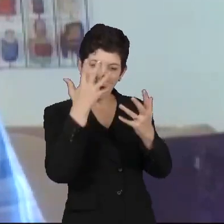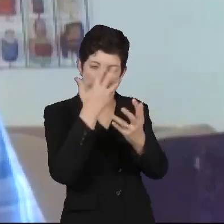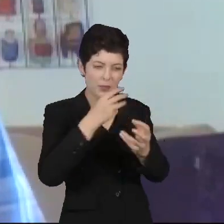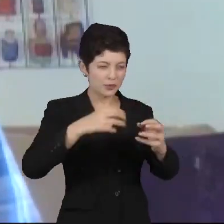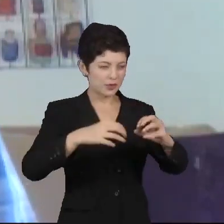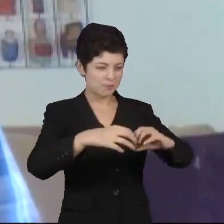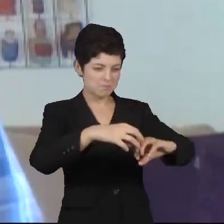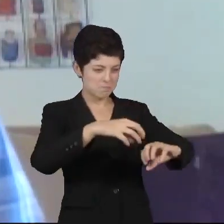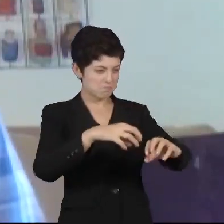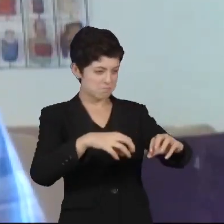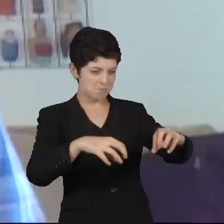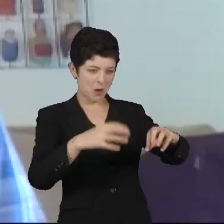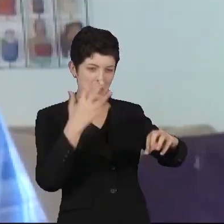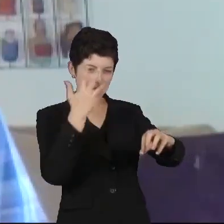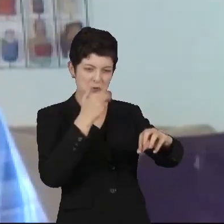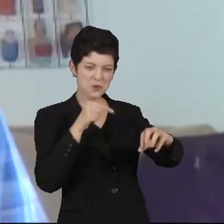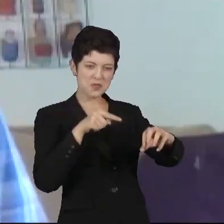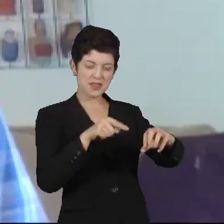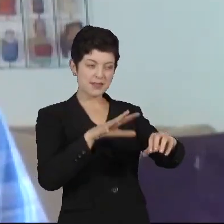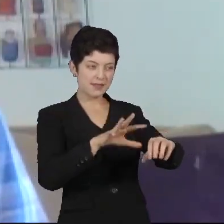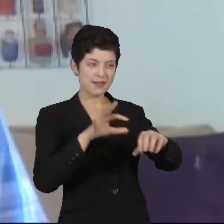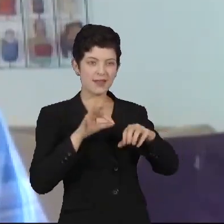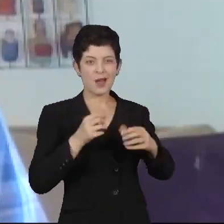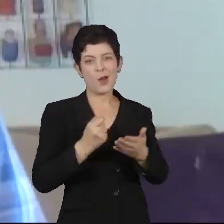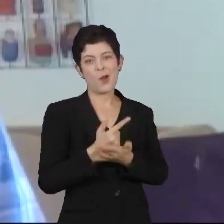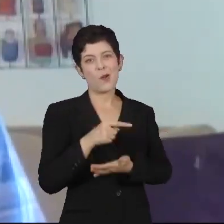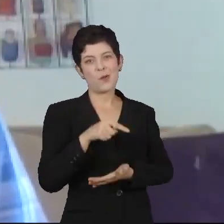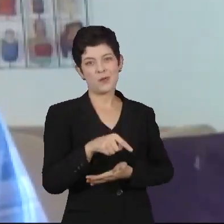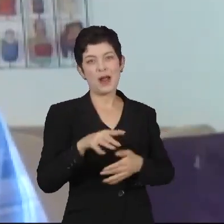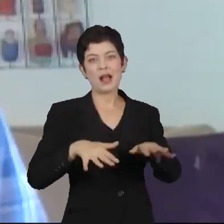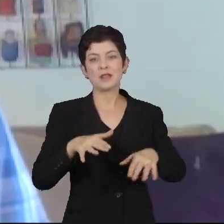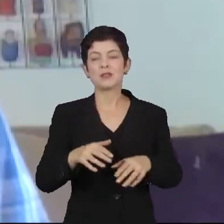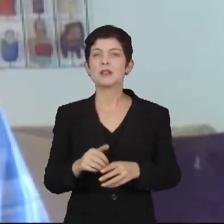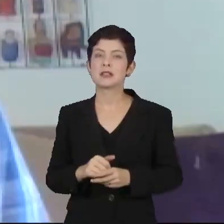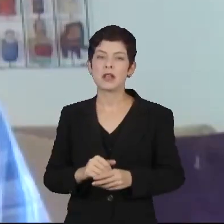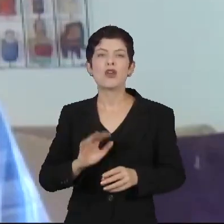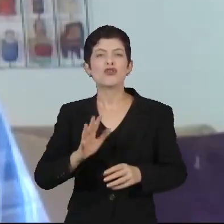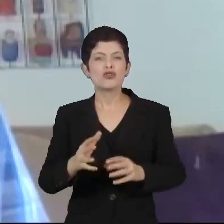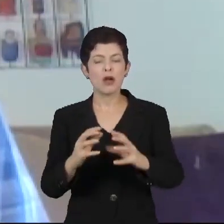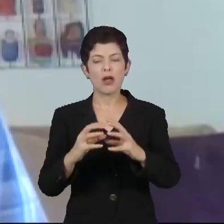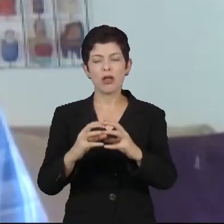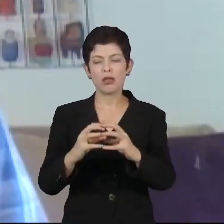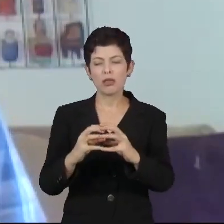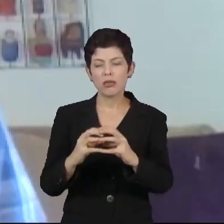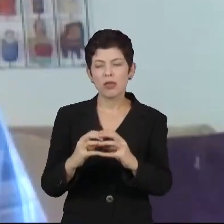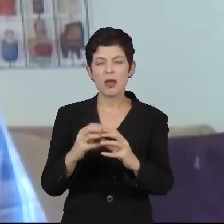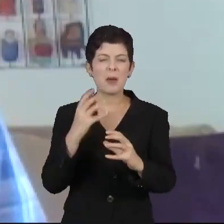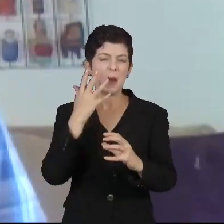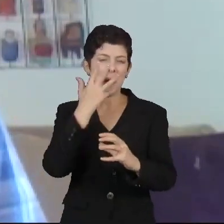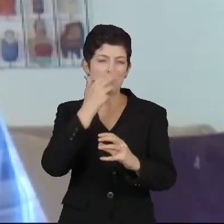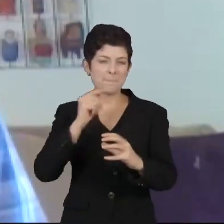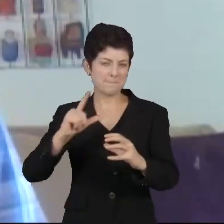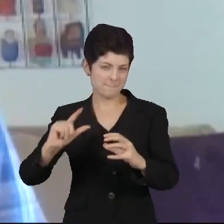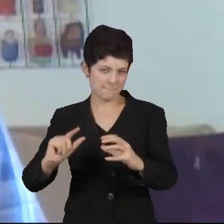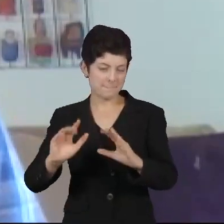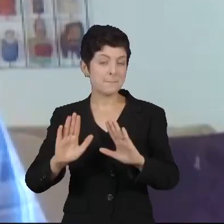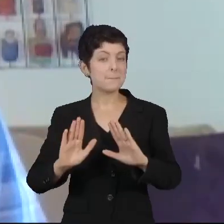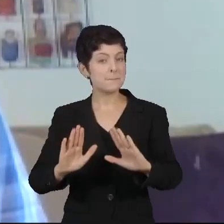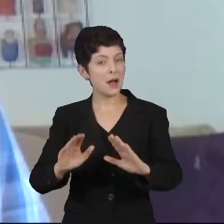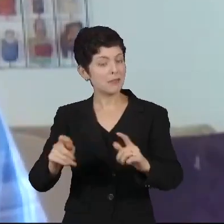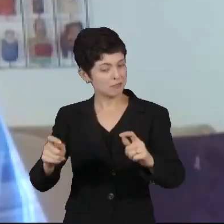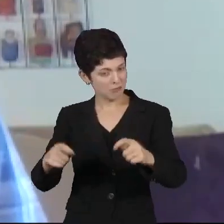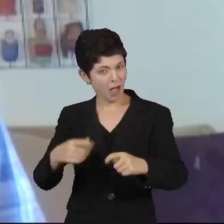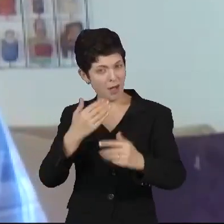aparência muito boa. Muitas vezes o alimento ele pode perder um pouco em termos de aparência, mas